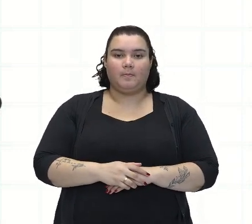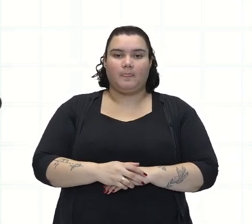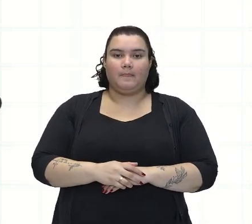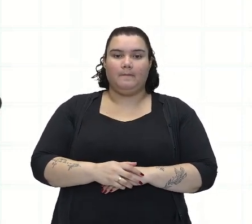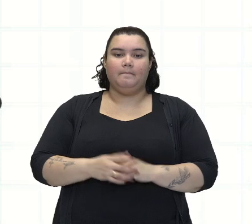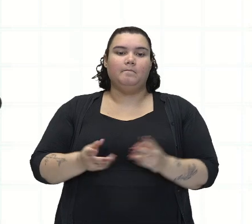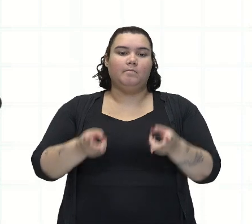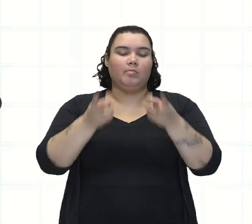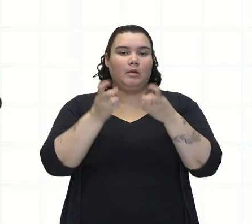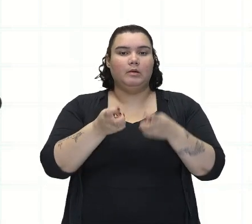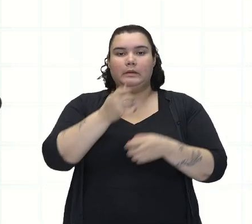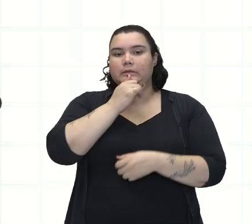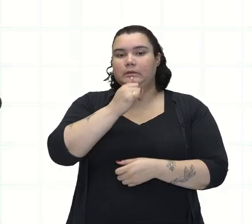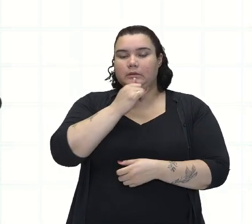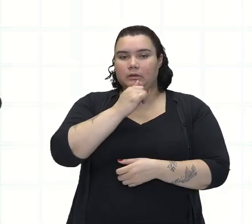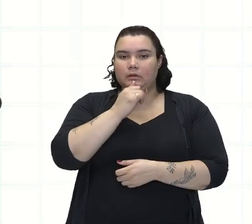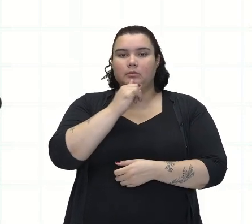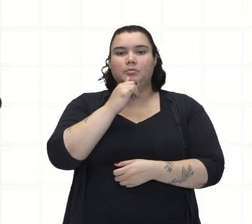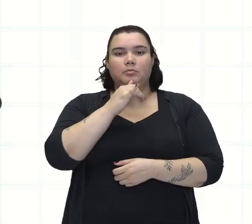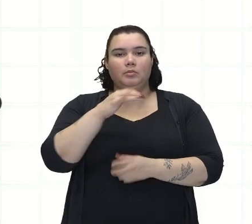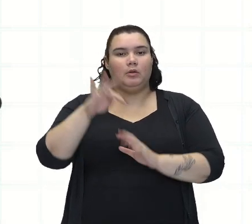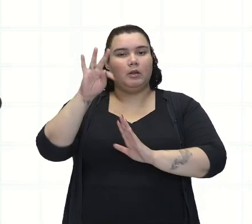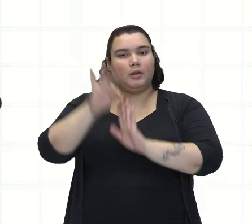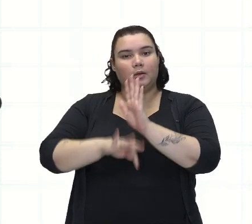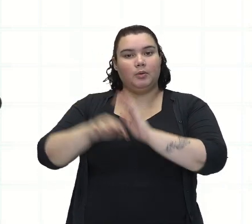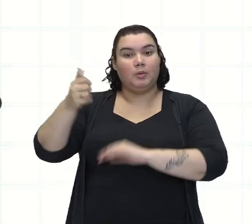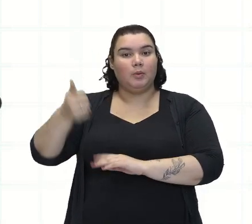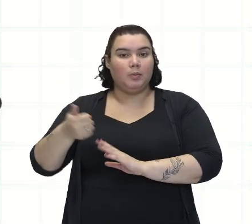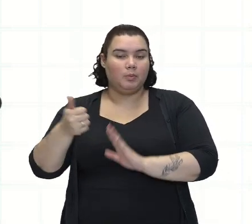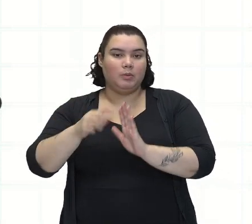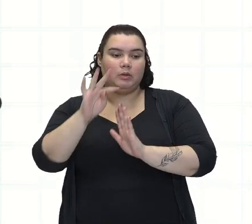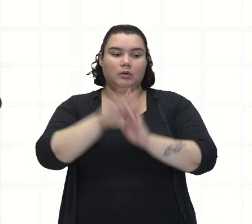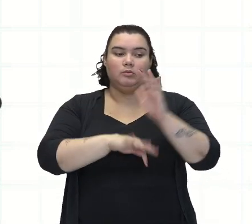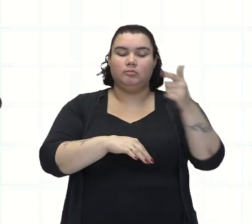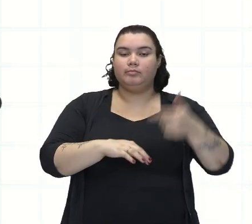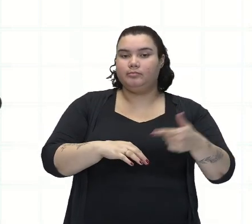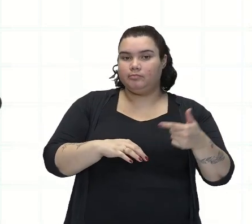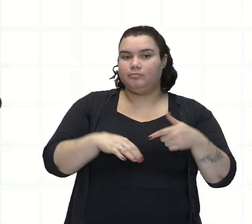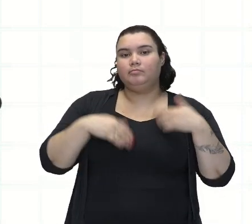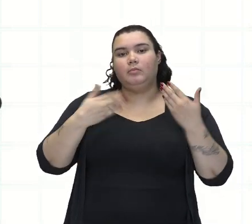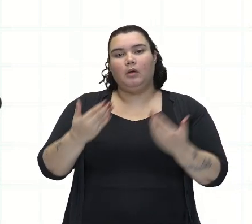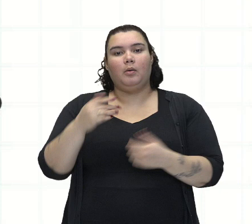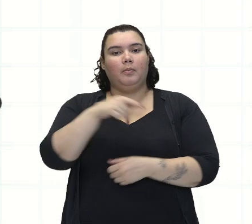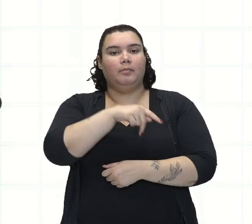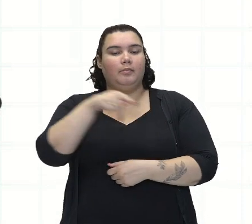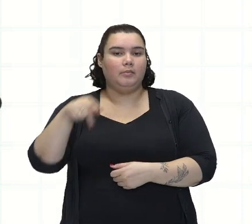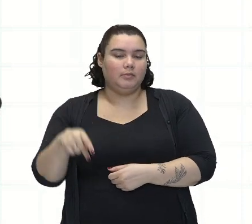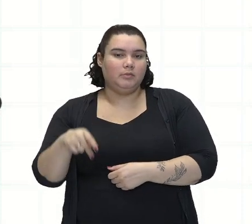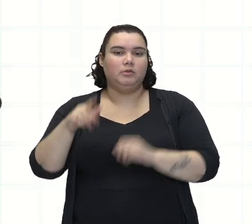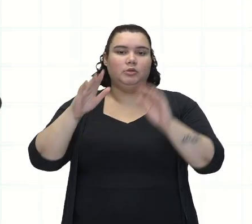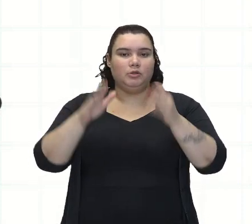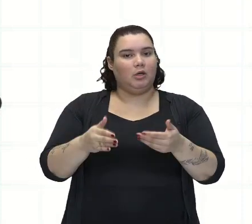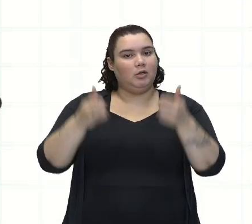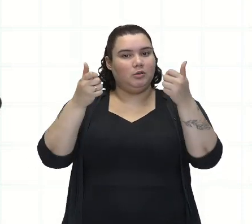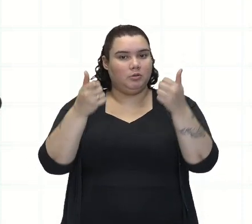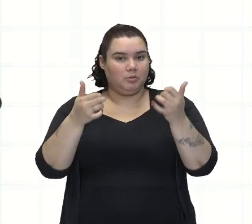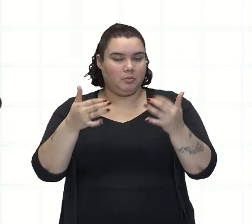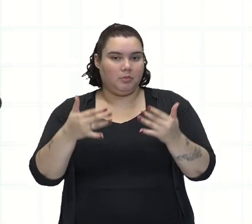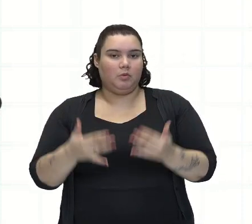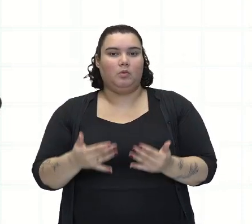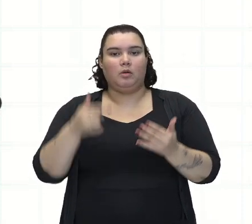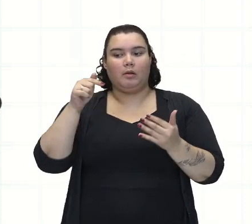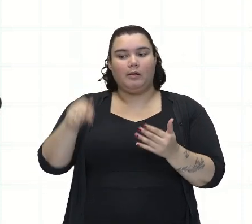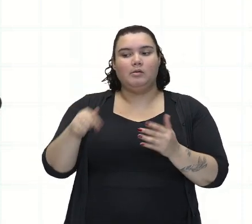os exemplos, como nós vimos o texto 1 e o texto 2. Então, a professora ela já está materializando esse tipo